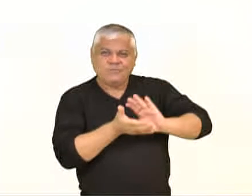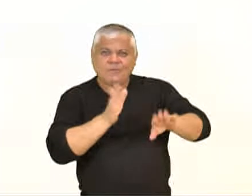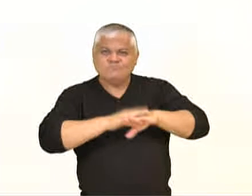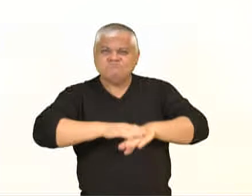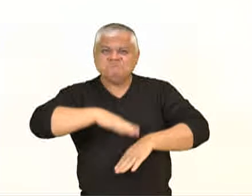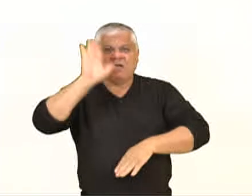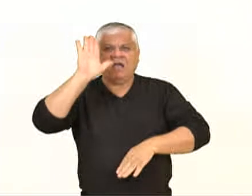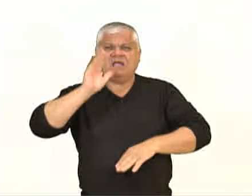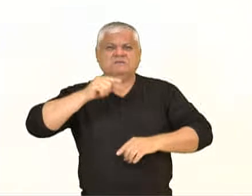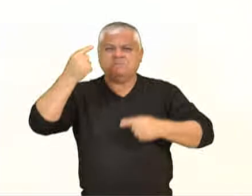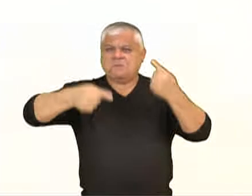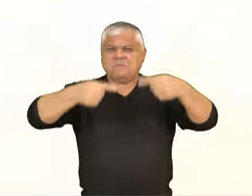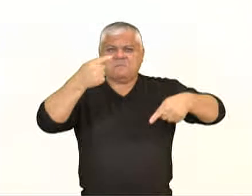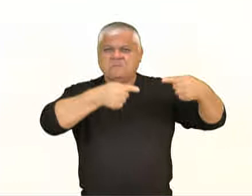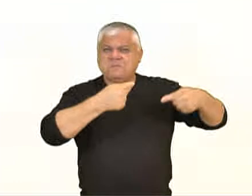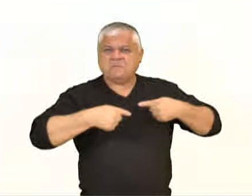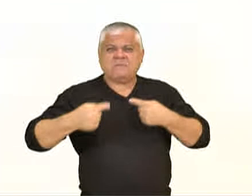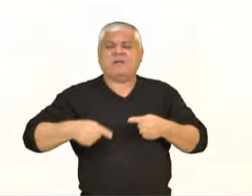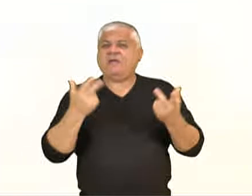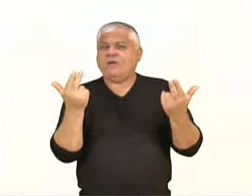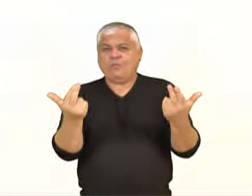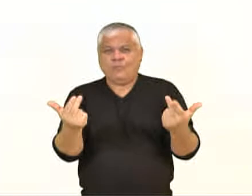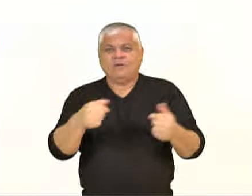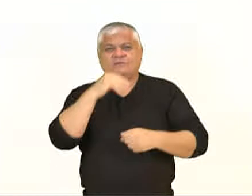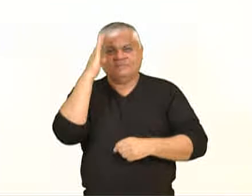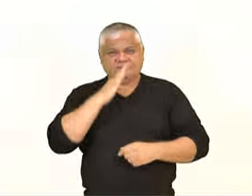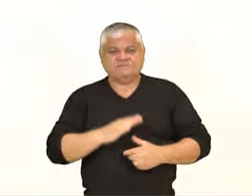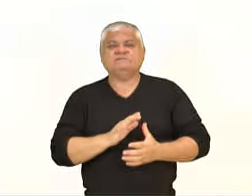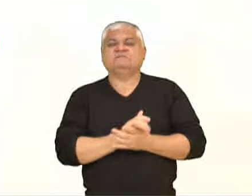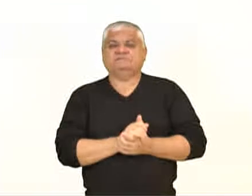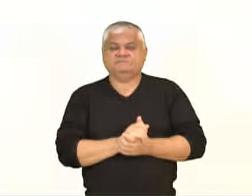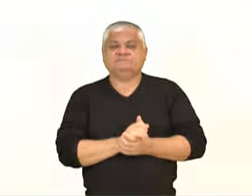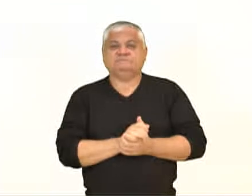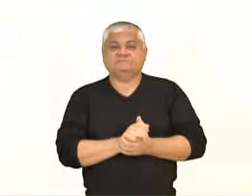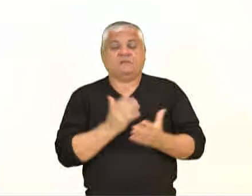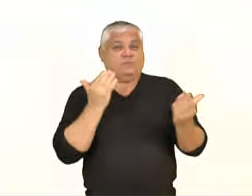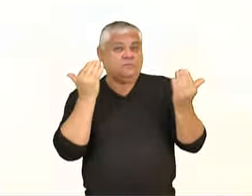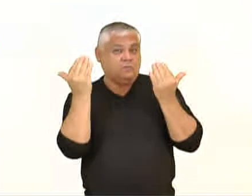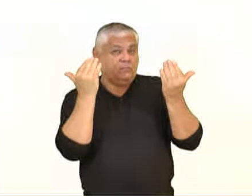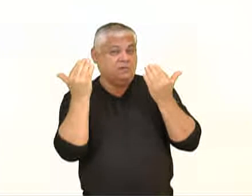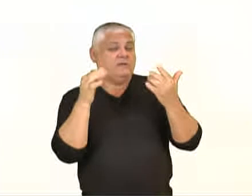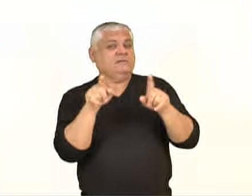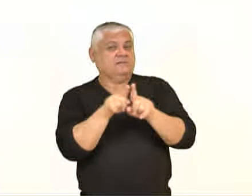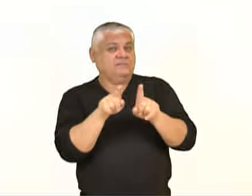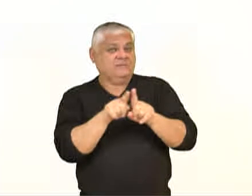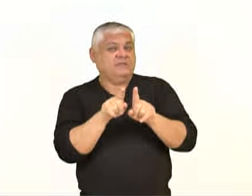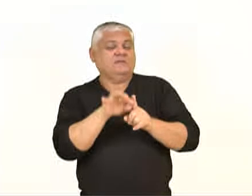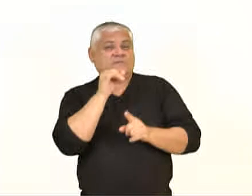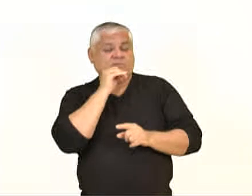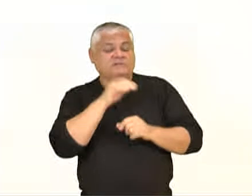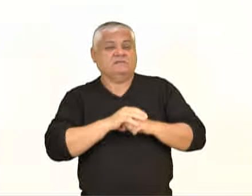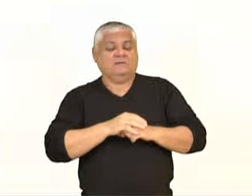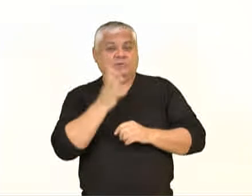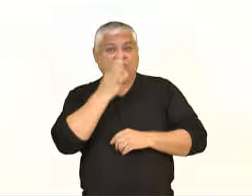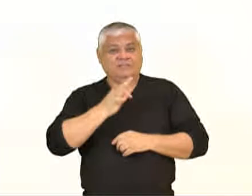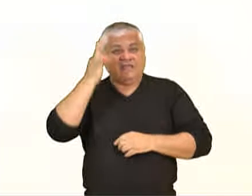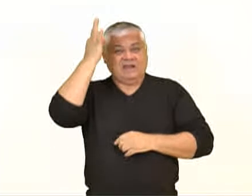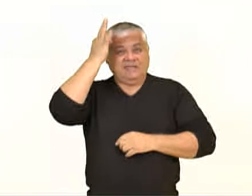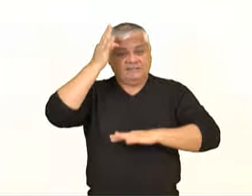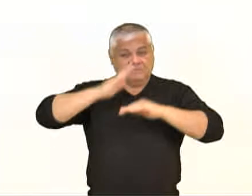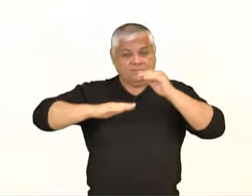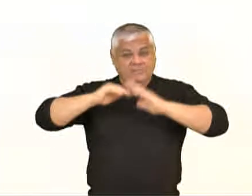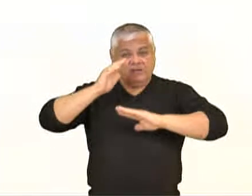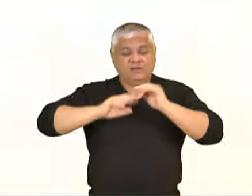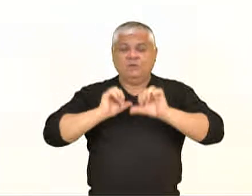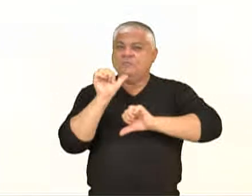demais clubes que jogam o mesmo campeonato brasileiro. Uma comparação, né? Da era do talento, passamos à era